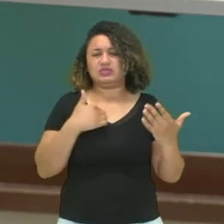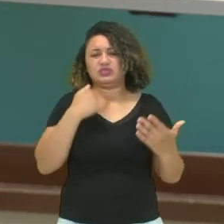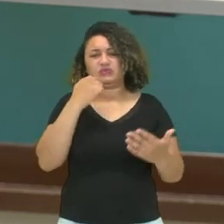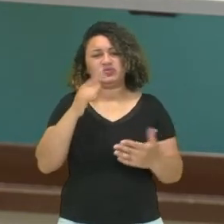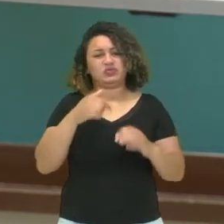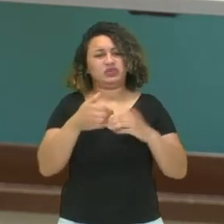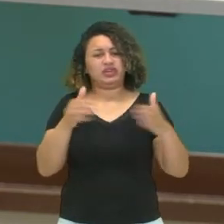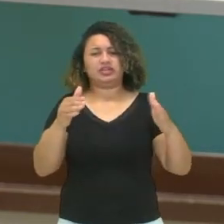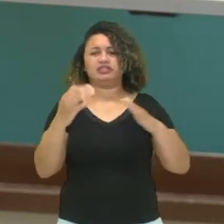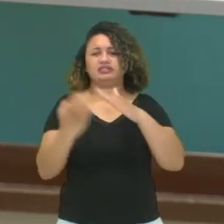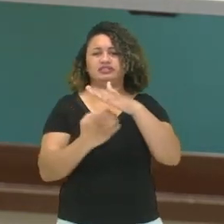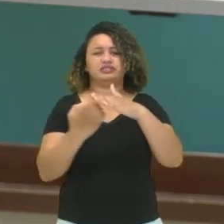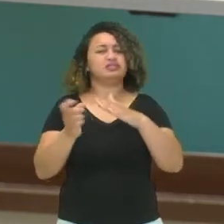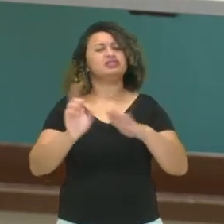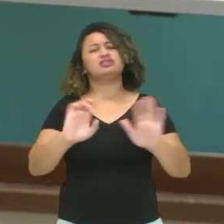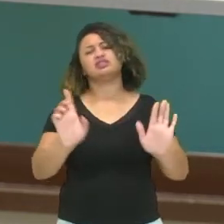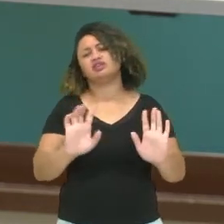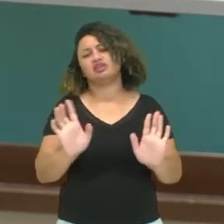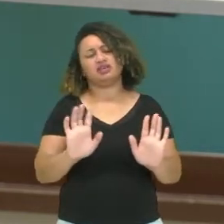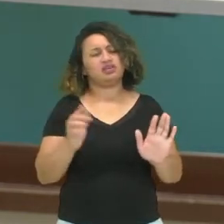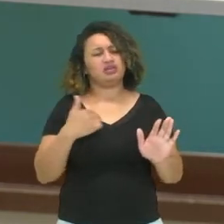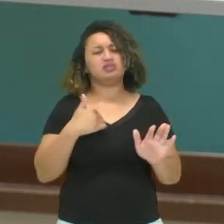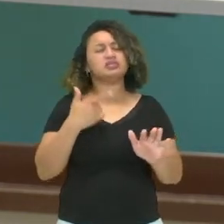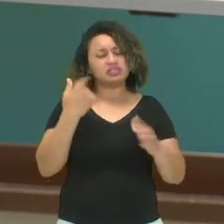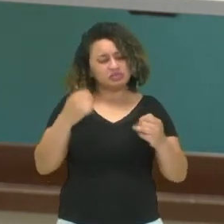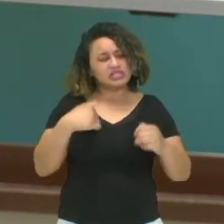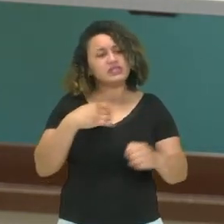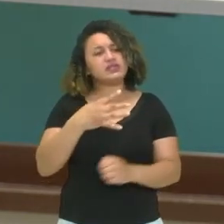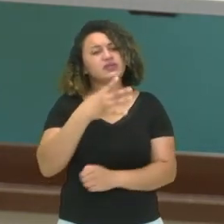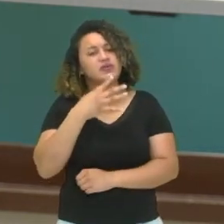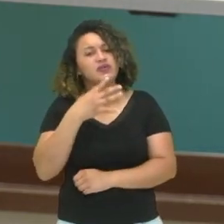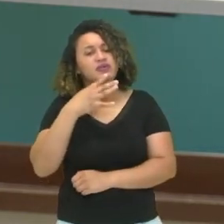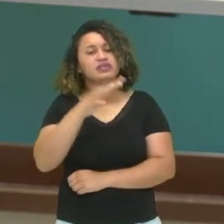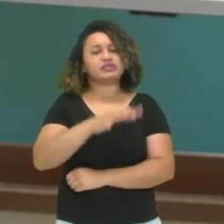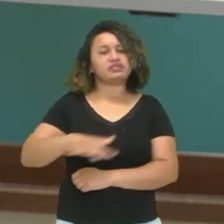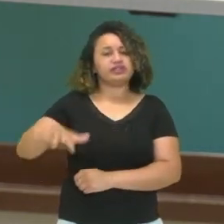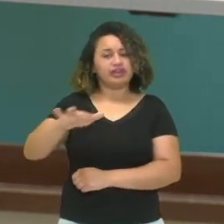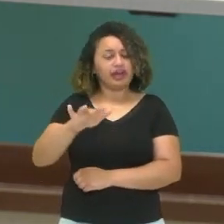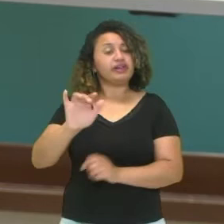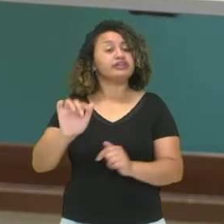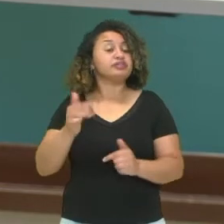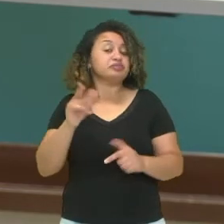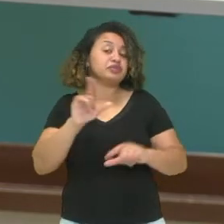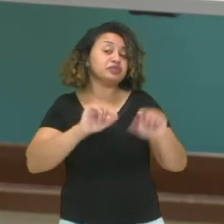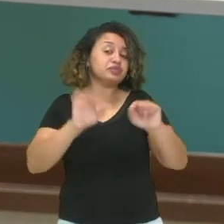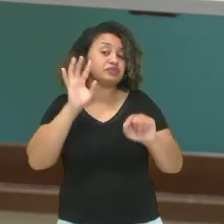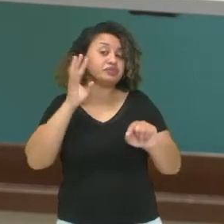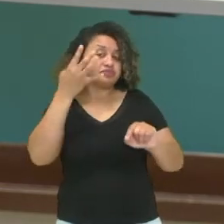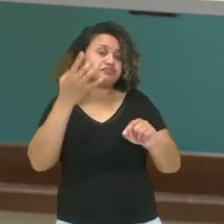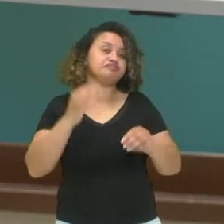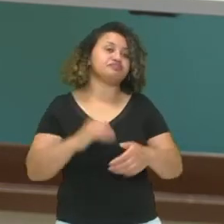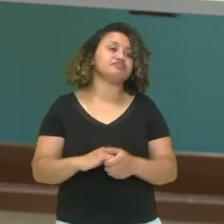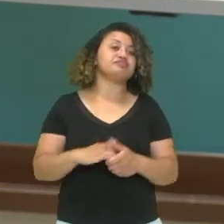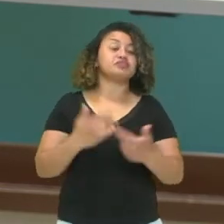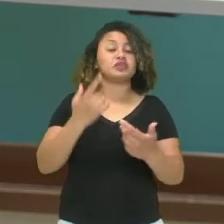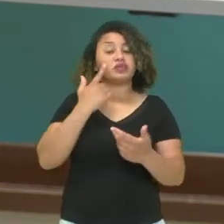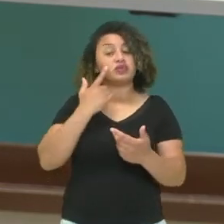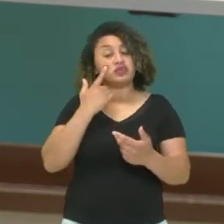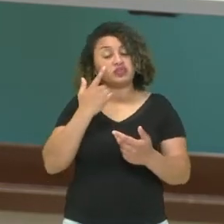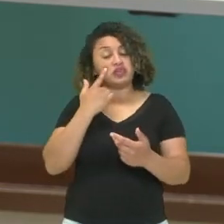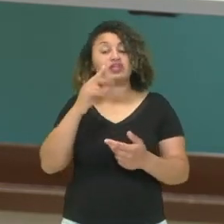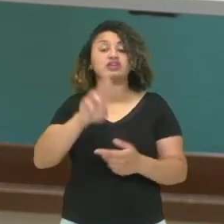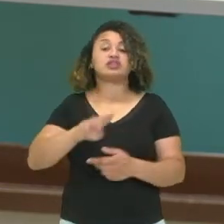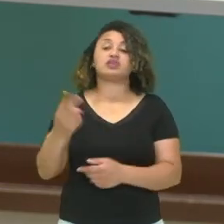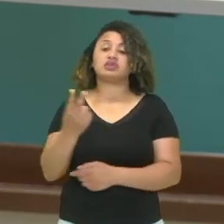manter lá. Não é por isso que você não vai empreender. Você tem que conhecer muito bem o mercado. Então, vamos lá. Vendo o caso da Marlene e a sua irmã, elas